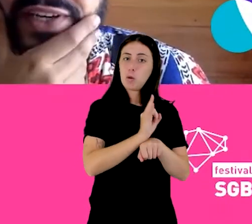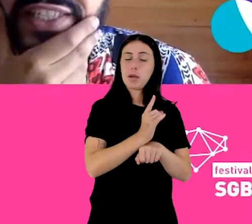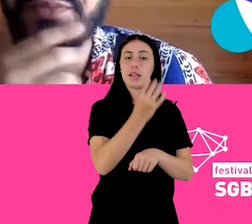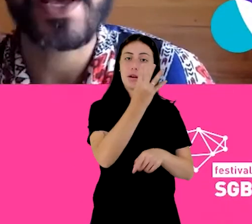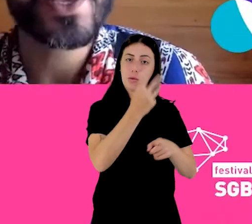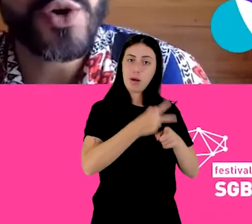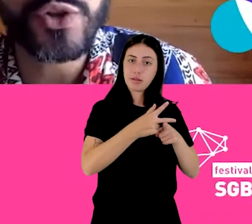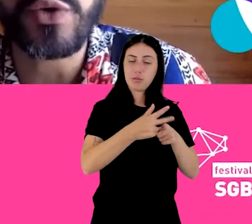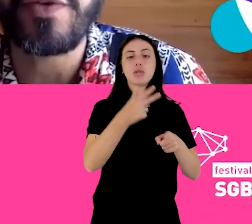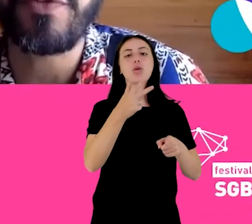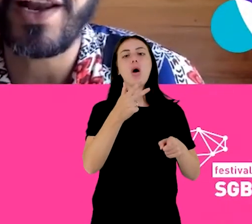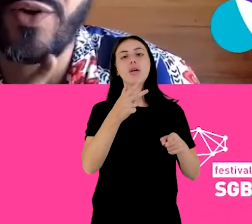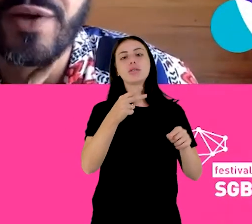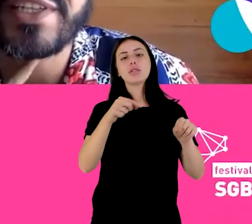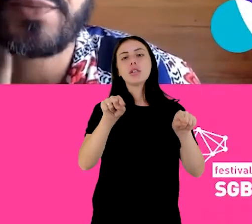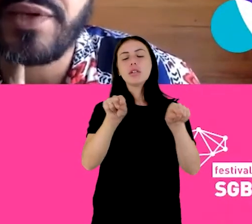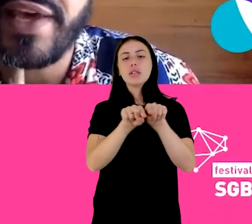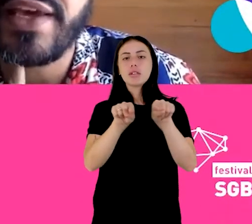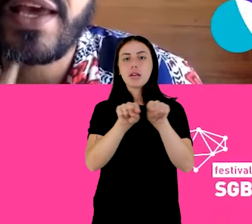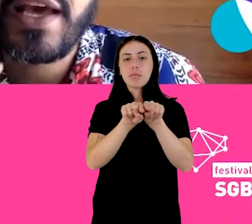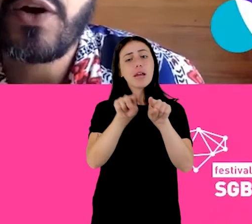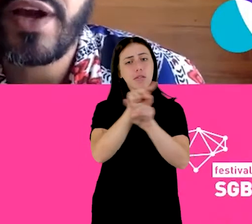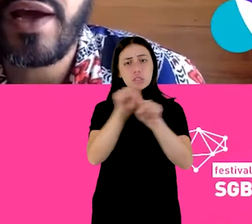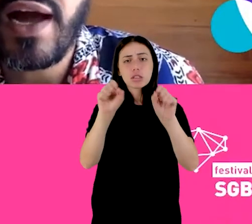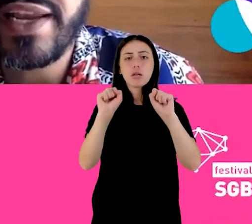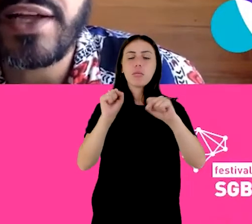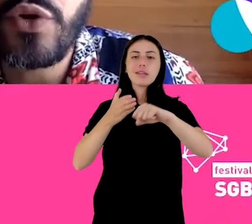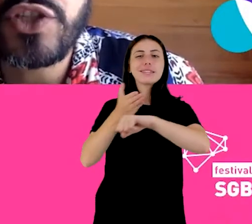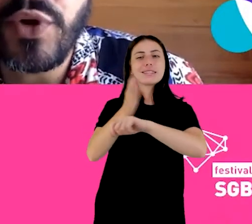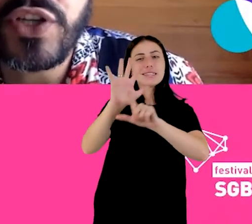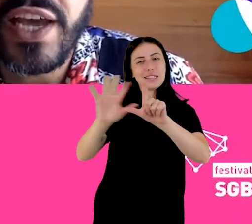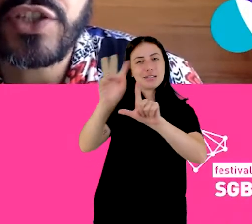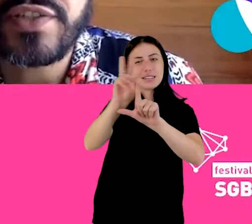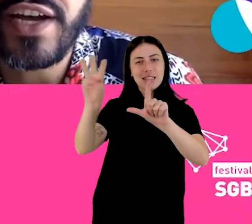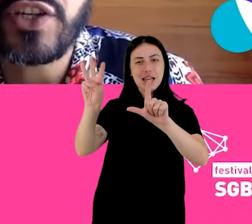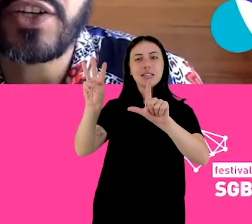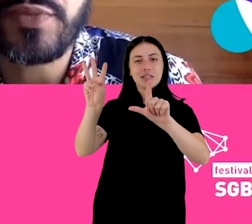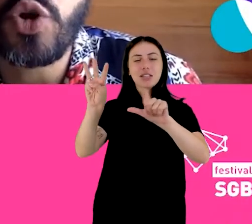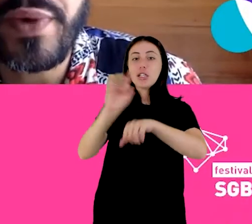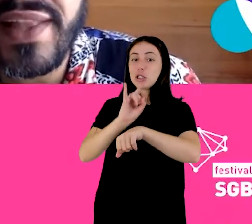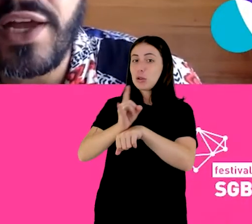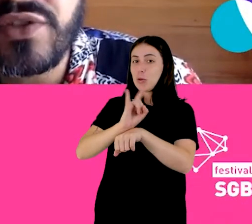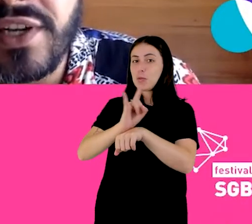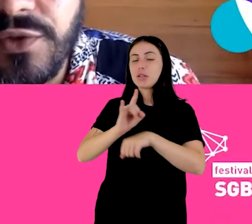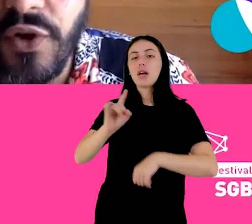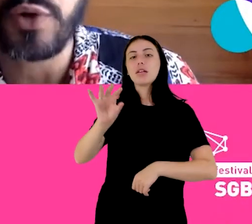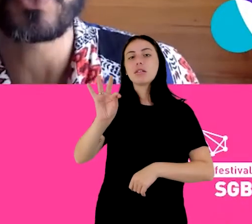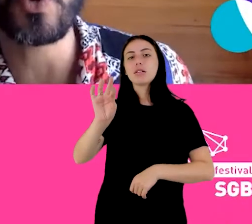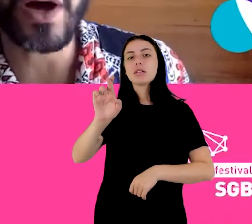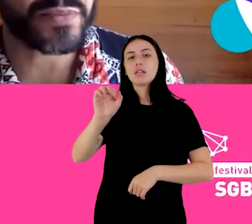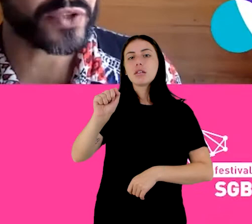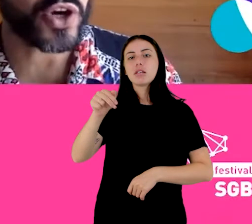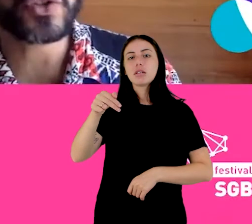você participa, e o Rodrigo, que eu vou falar agora, participa também. Qualquer agregadora de podcast que você vai achar, chama Documentários